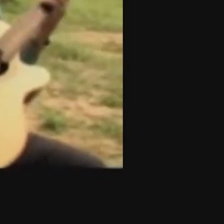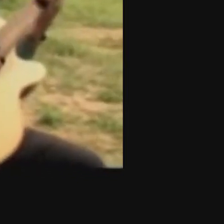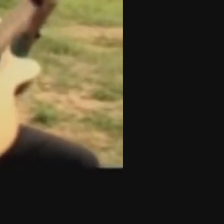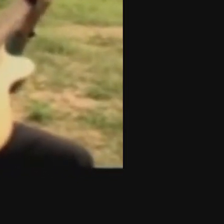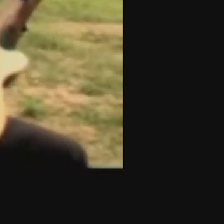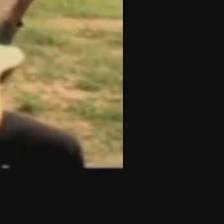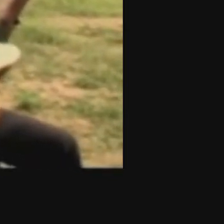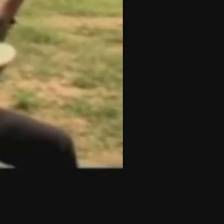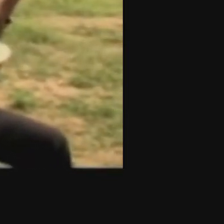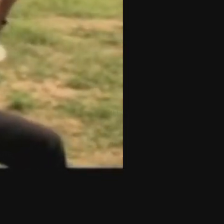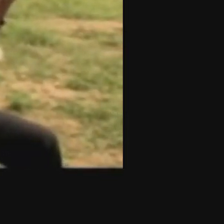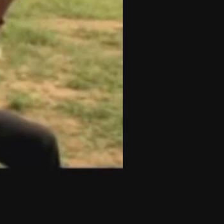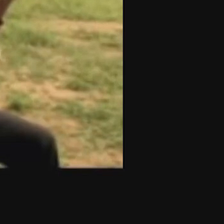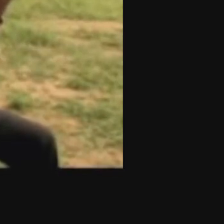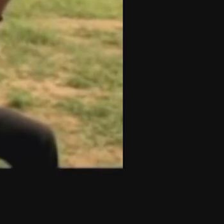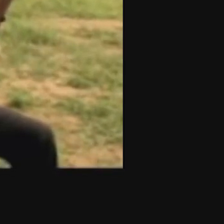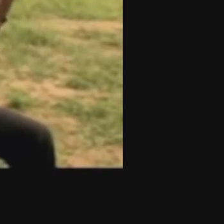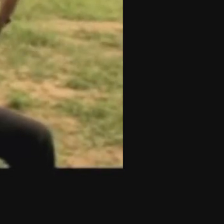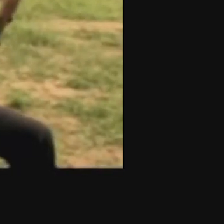vê-la.